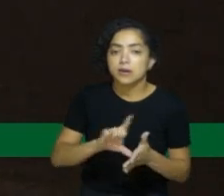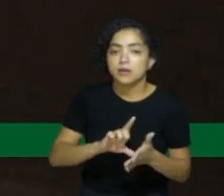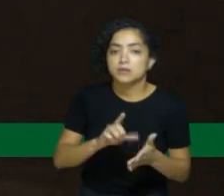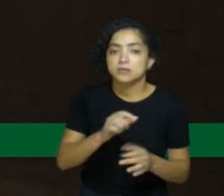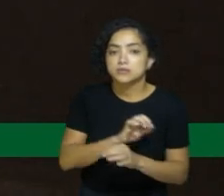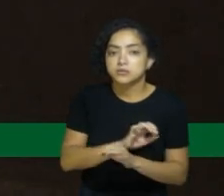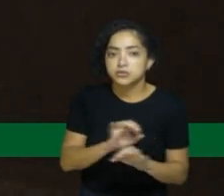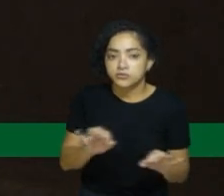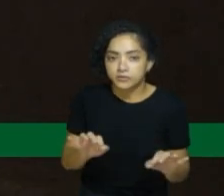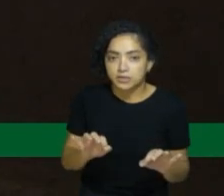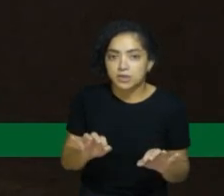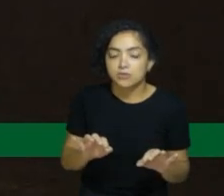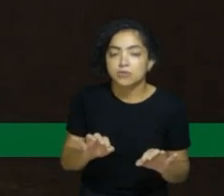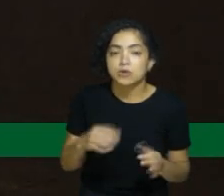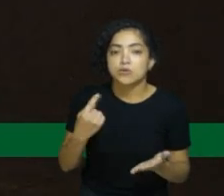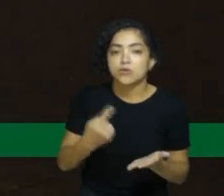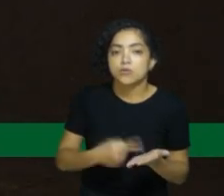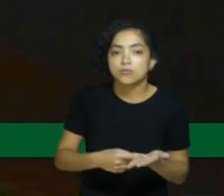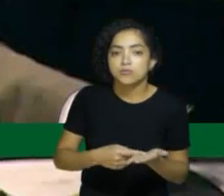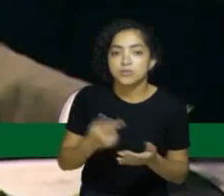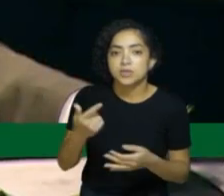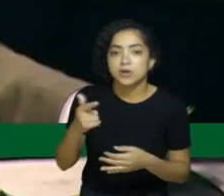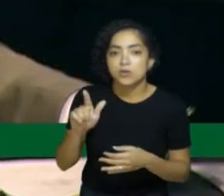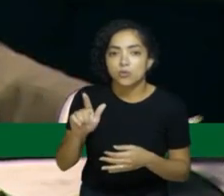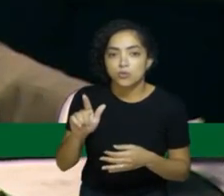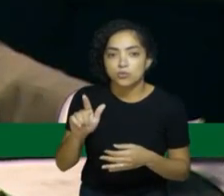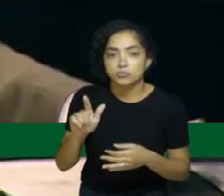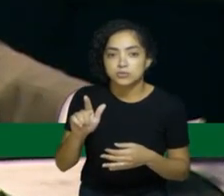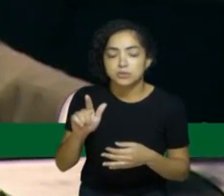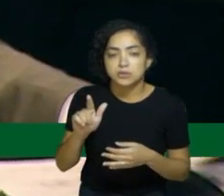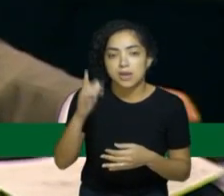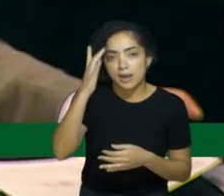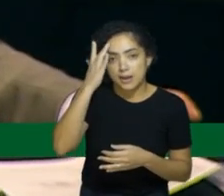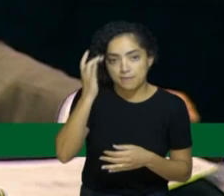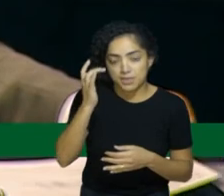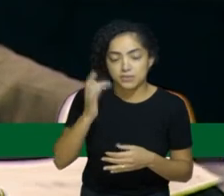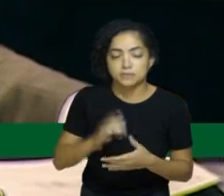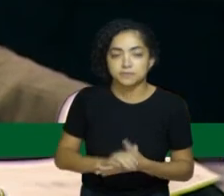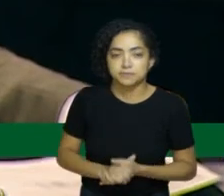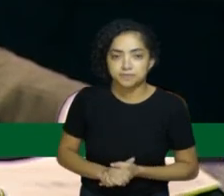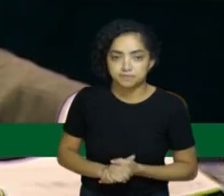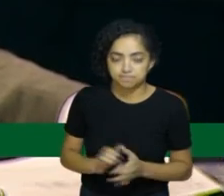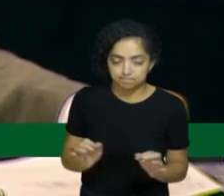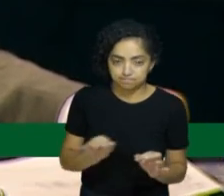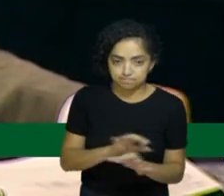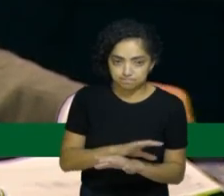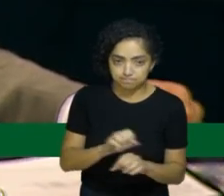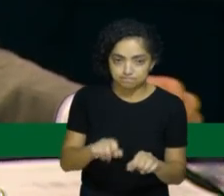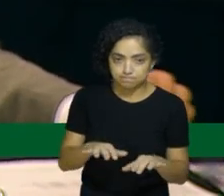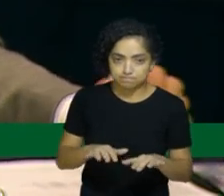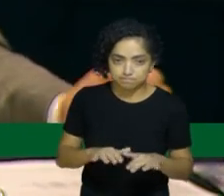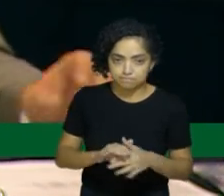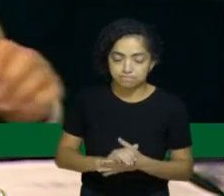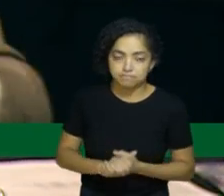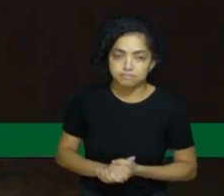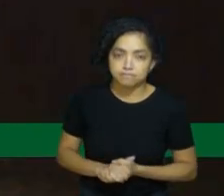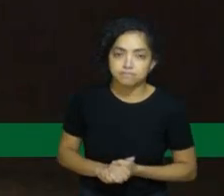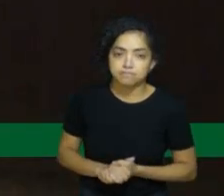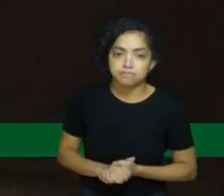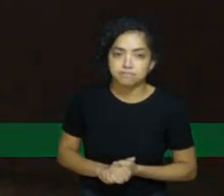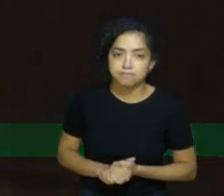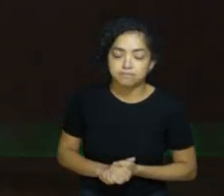a presente sessão convoca outra sessão ordinária para amanhã no horário regimental está encerrada a presente sessão